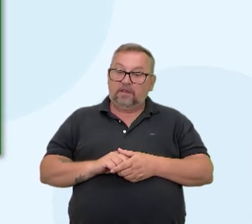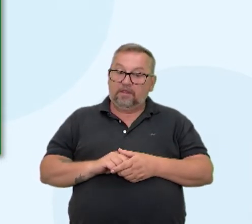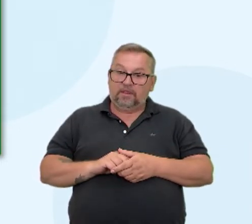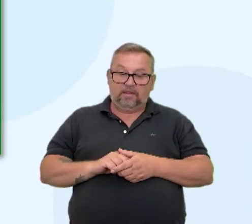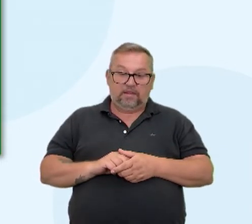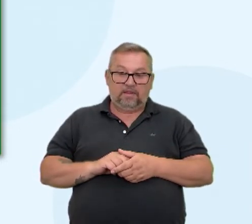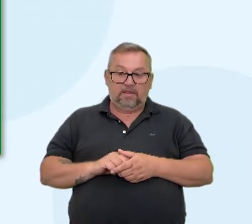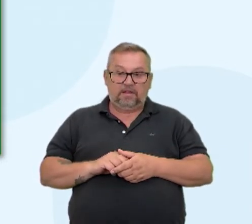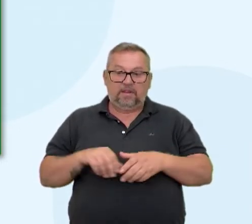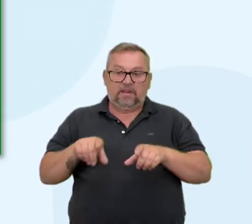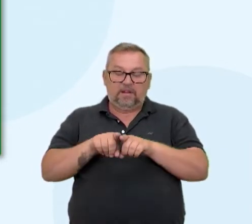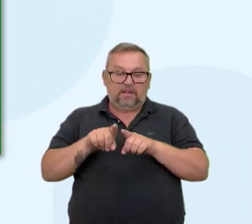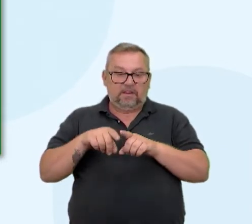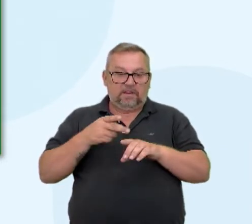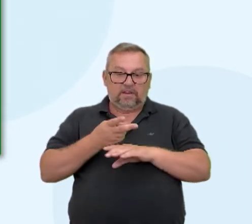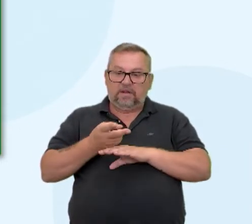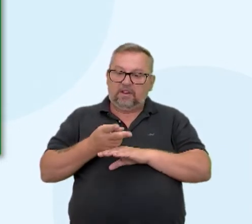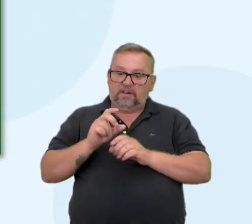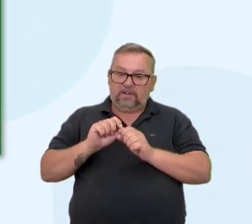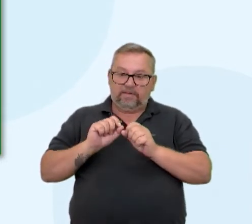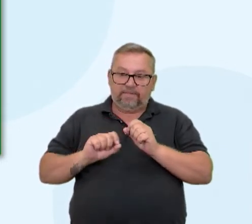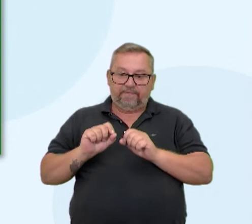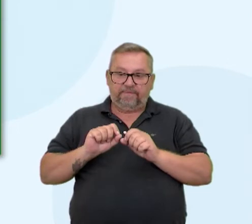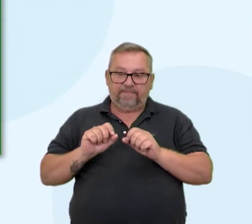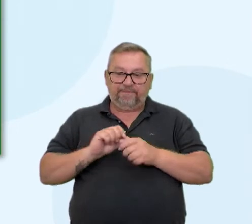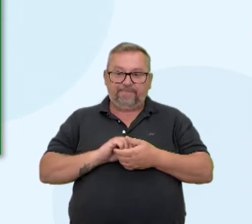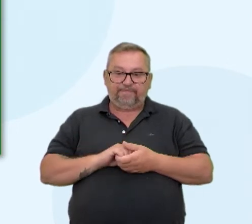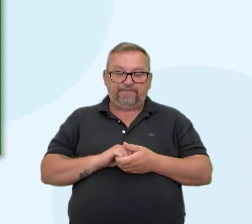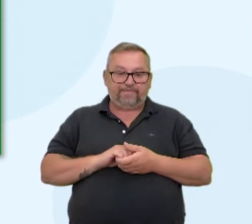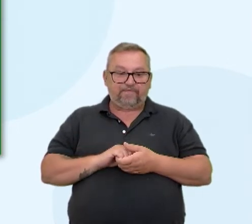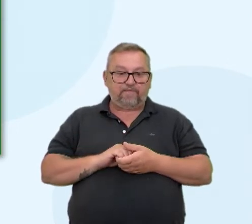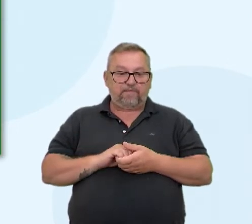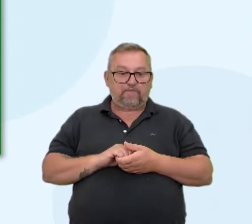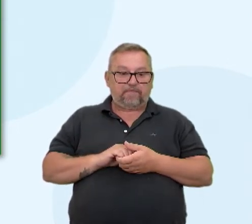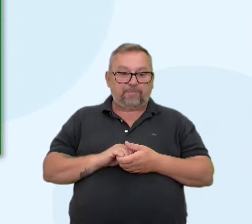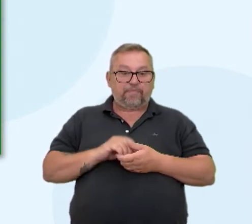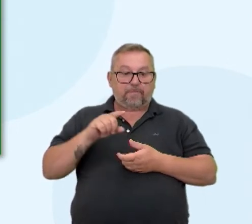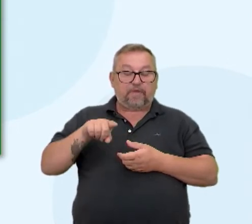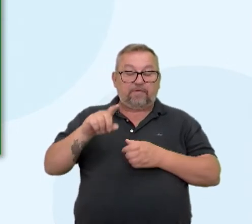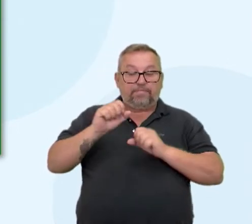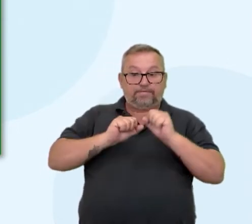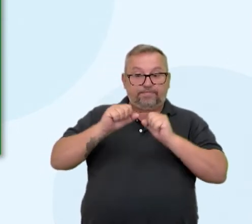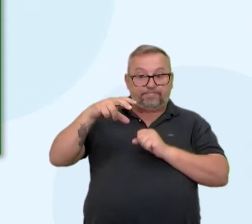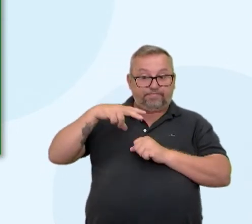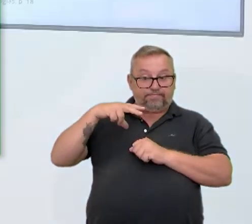caminho que ele está percorrendo. Ele está ocupado, legal, tá? Então ele vai para onde? Foi para o setor privado. Ele